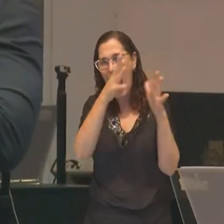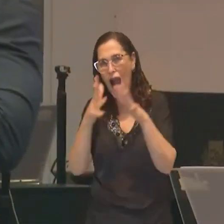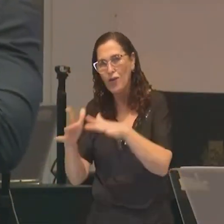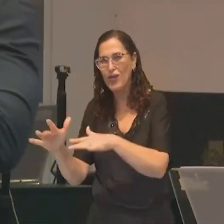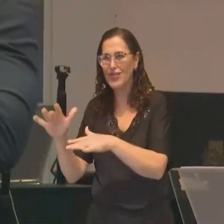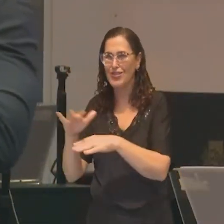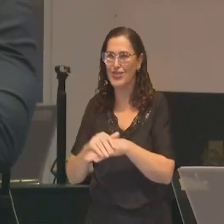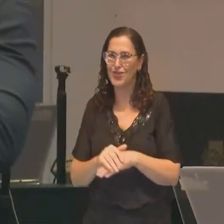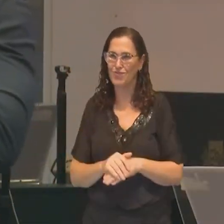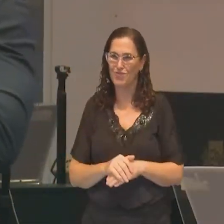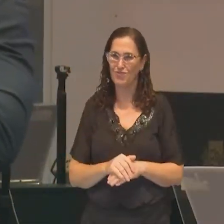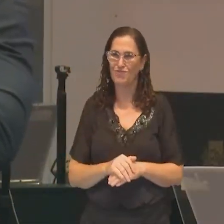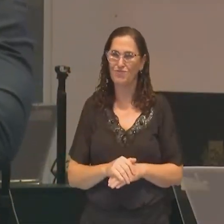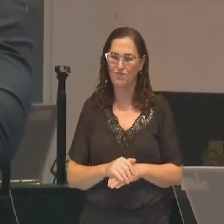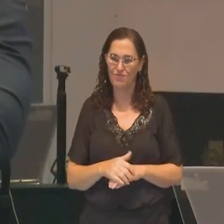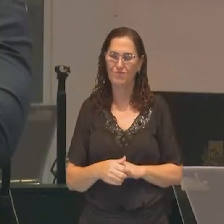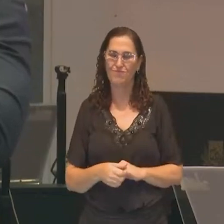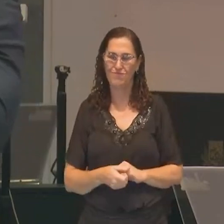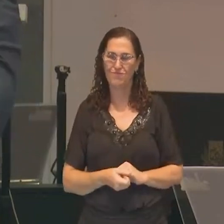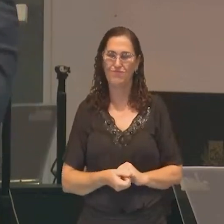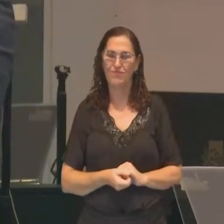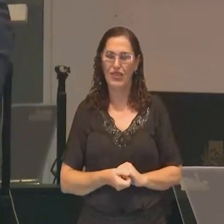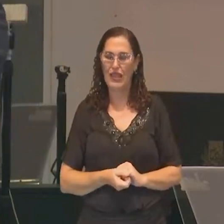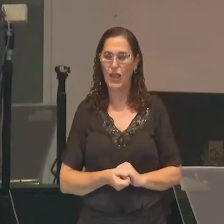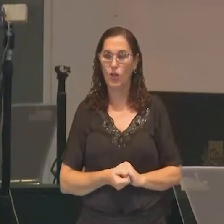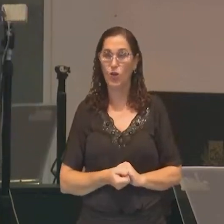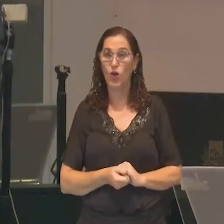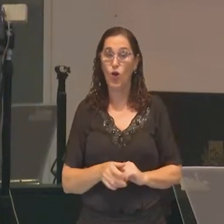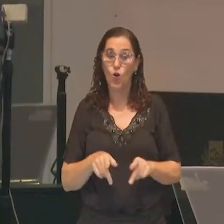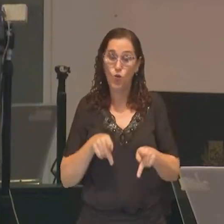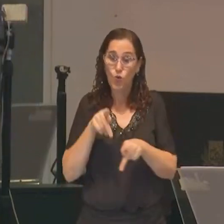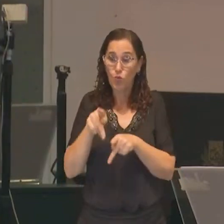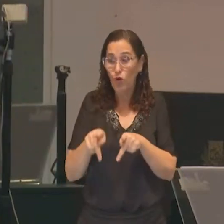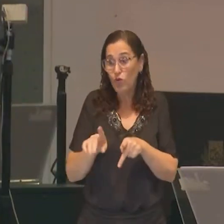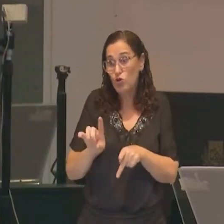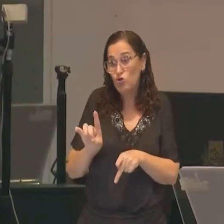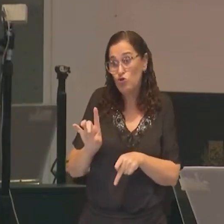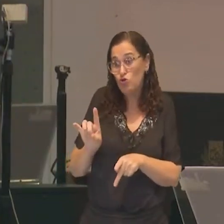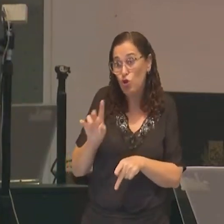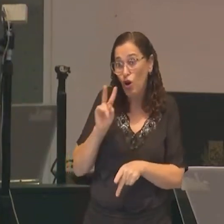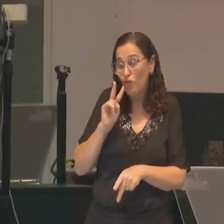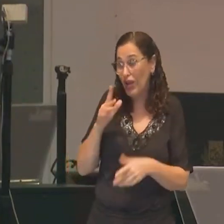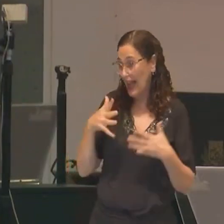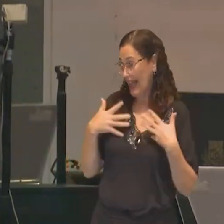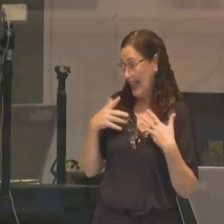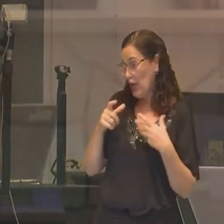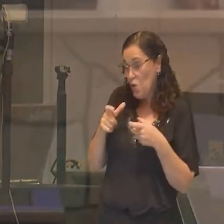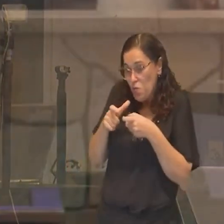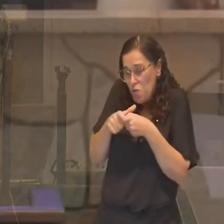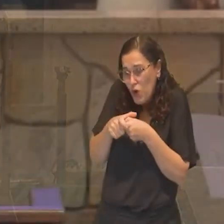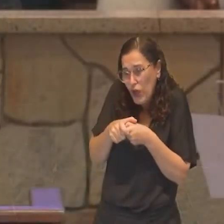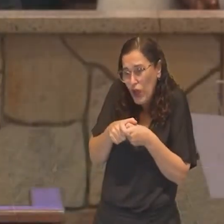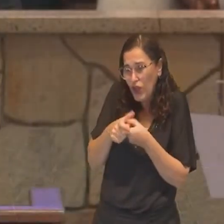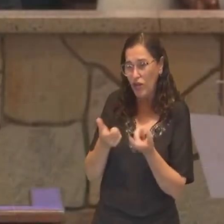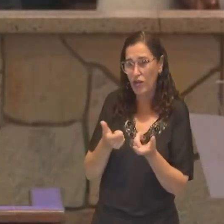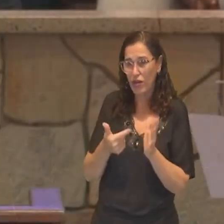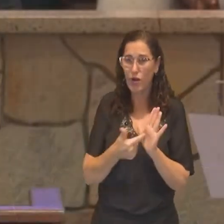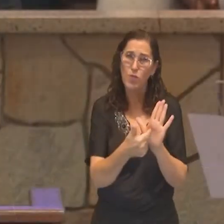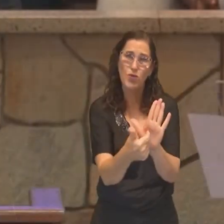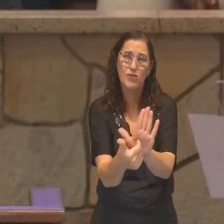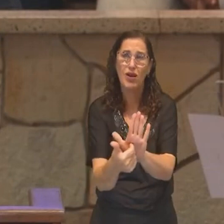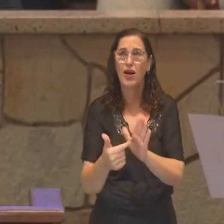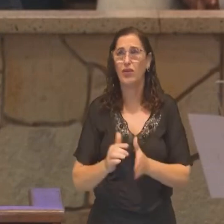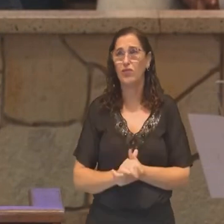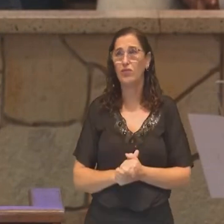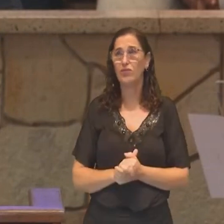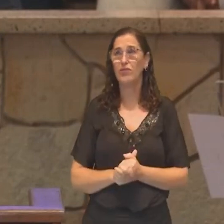naquelas águas, enquanto o seu povo se contentava alegremente com uma porção que lhes era apresentado.